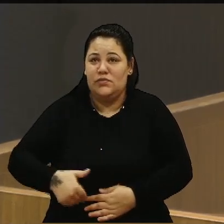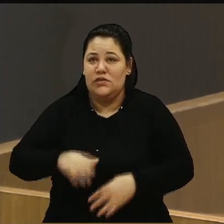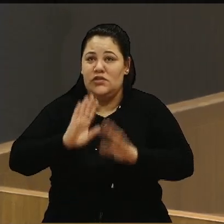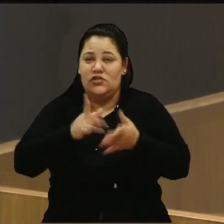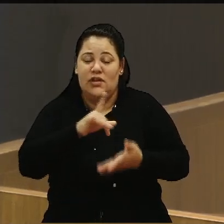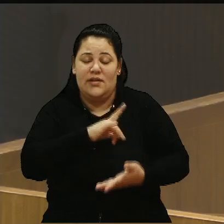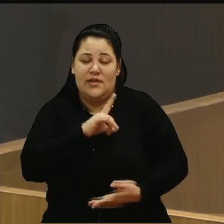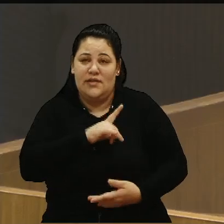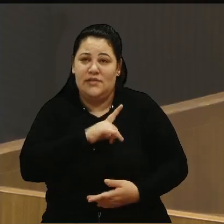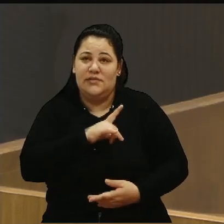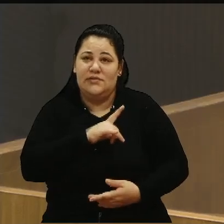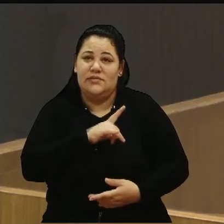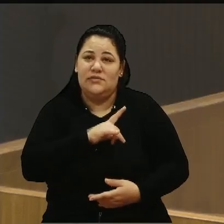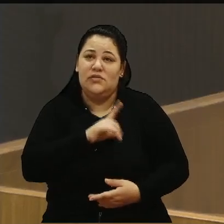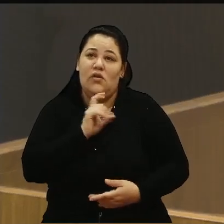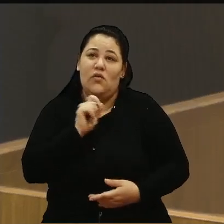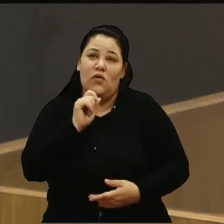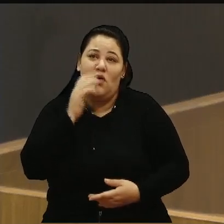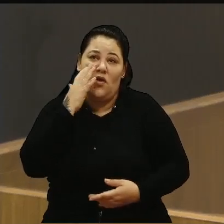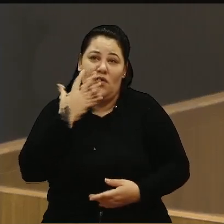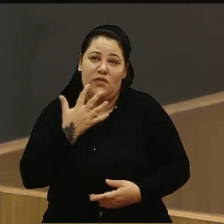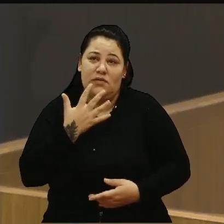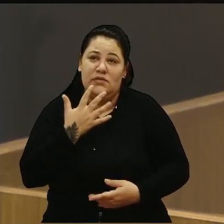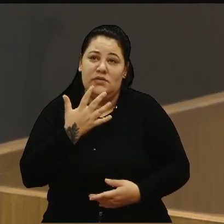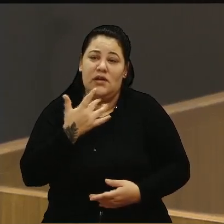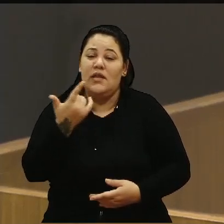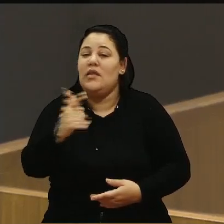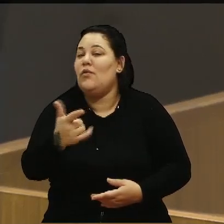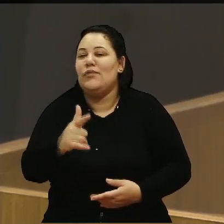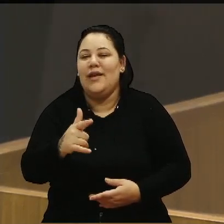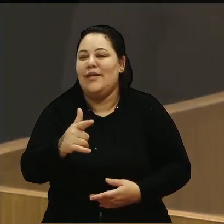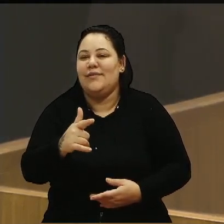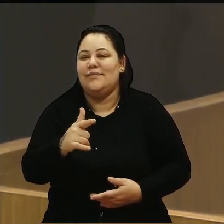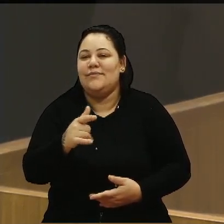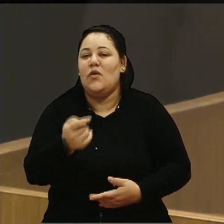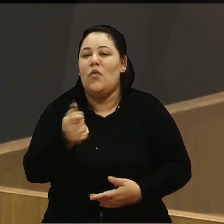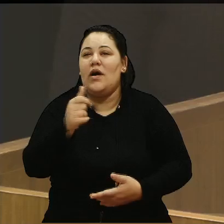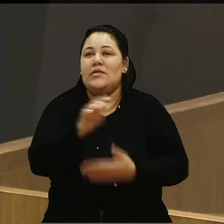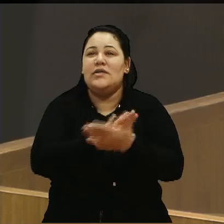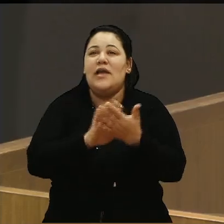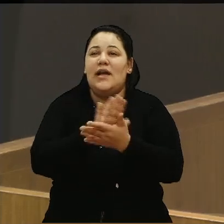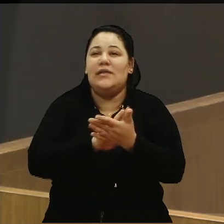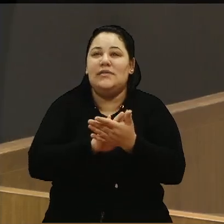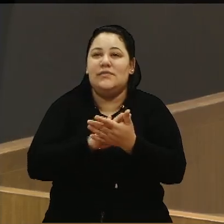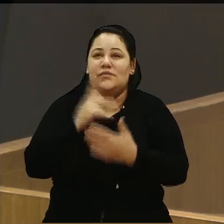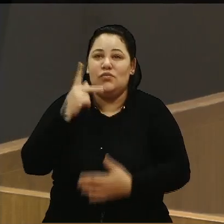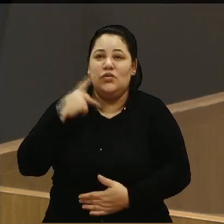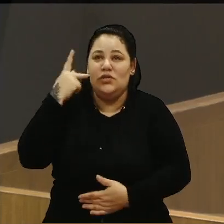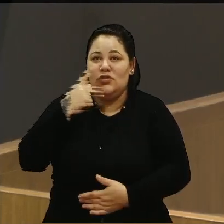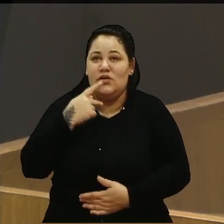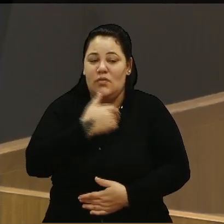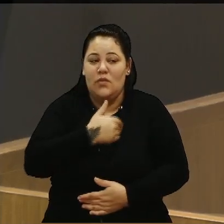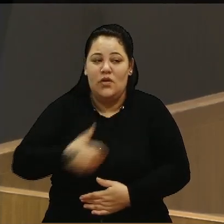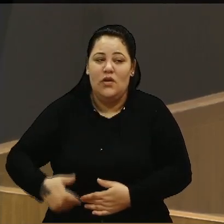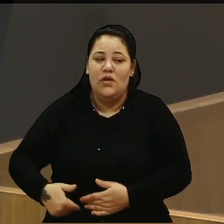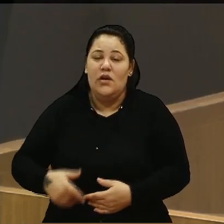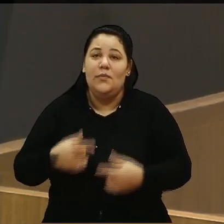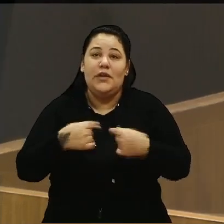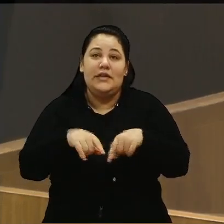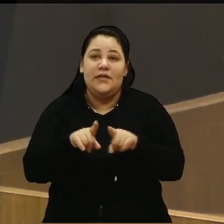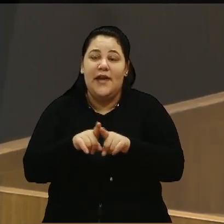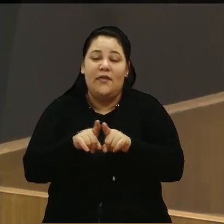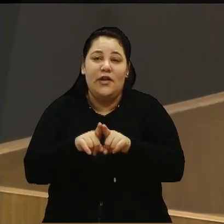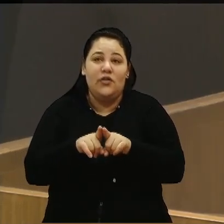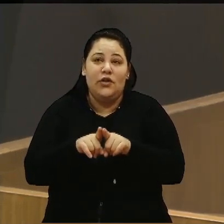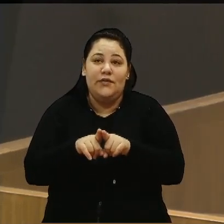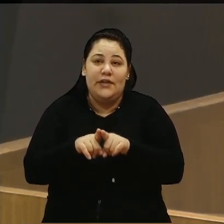o fato é que não há políticas públicas voltadas para o contexto rural. E, entendendo essa demanda,